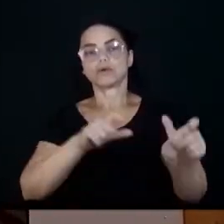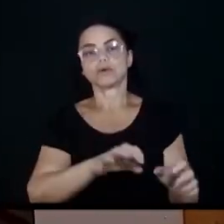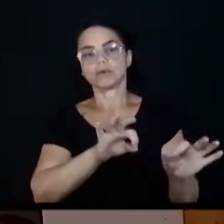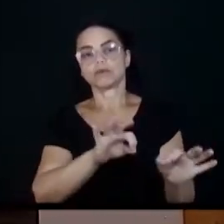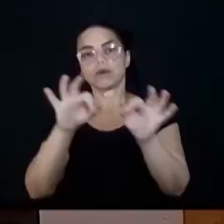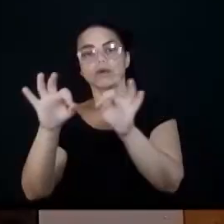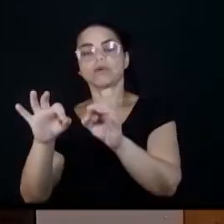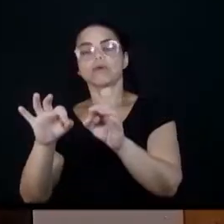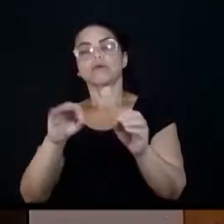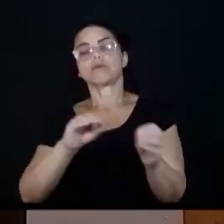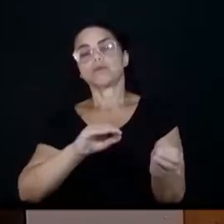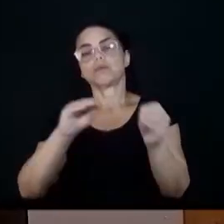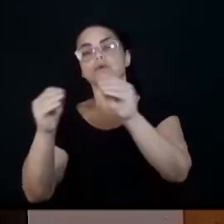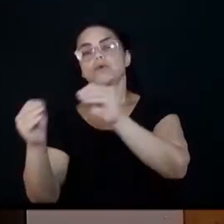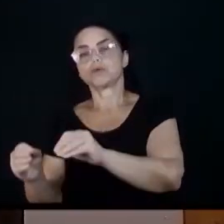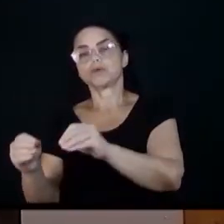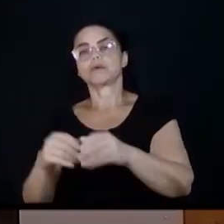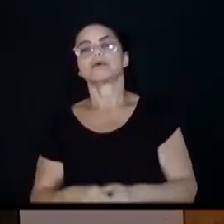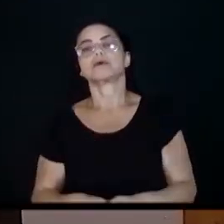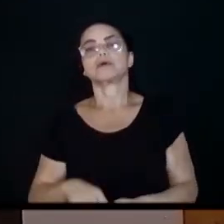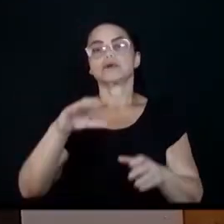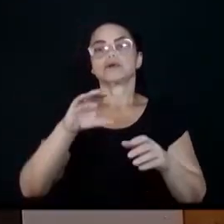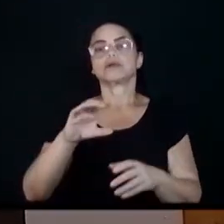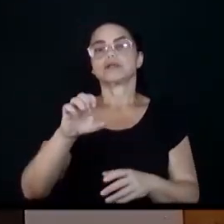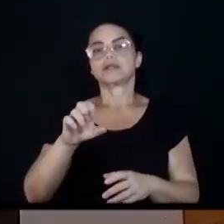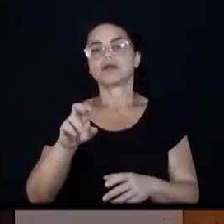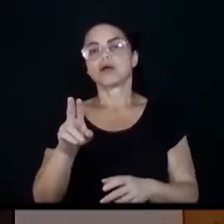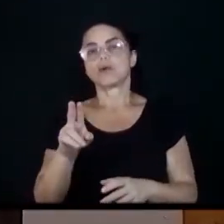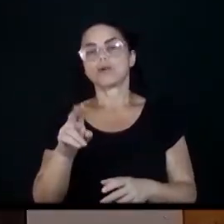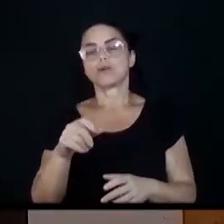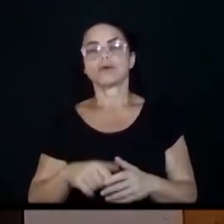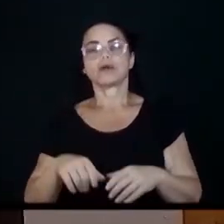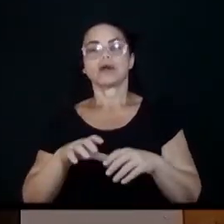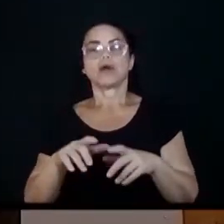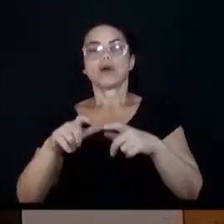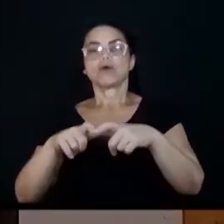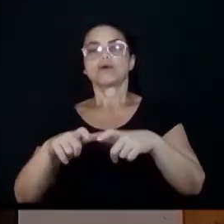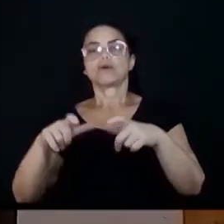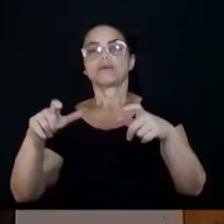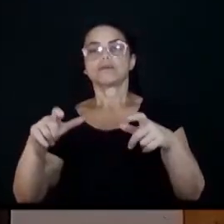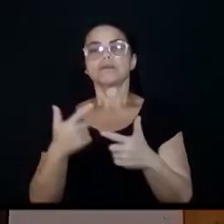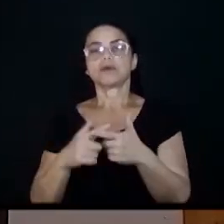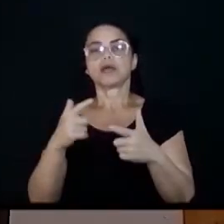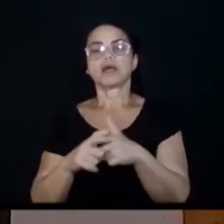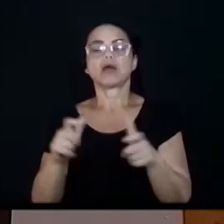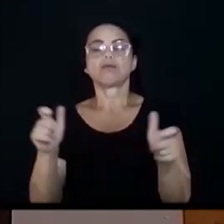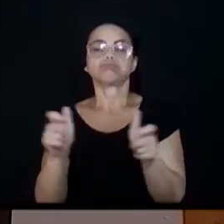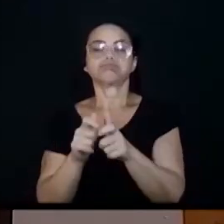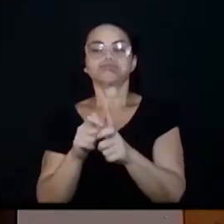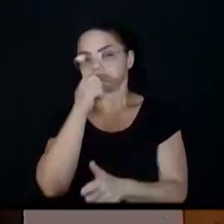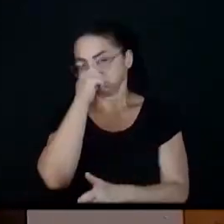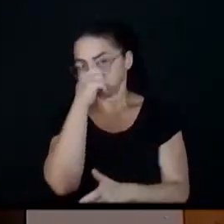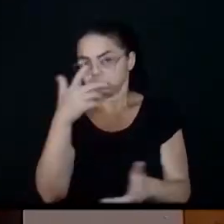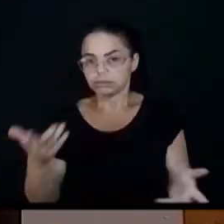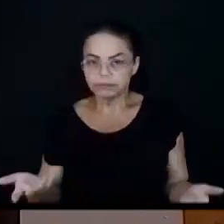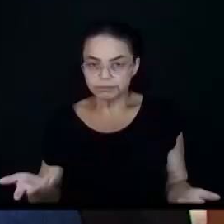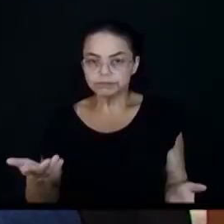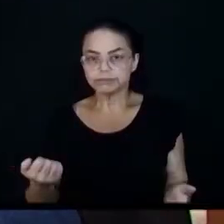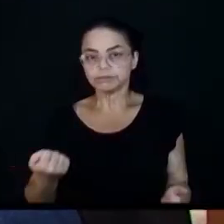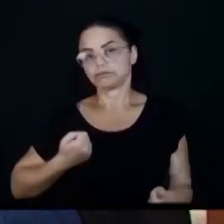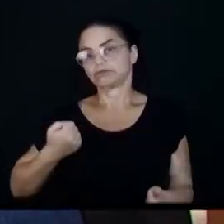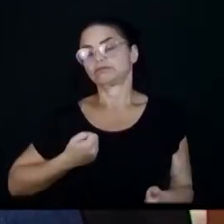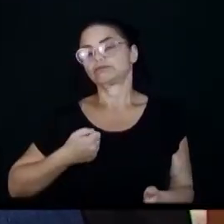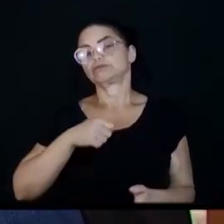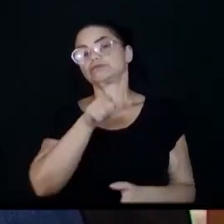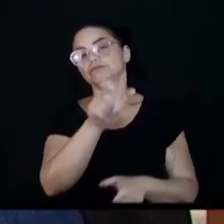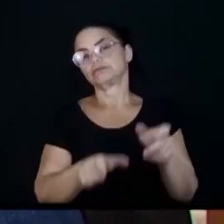para o CEL para fazer uma oficina, porque aqui já não comporta, né, o número de pessoas, então precisam ser